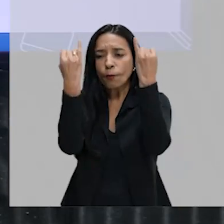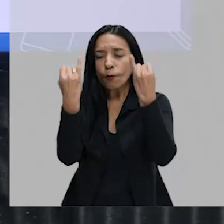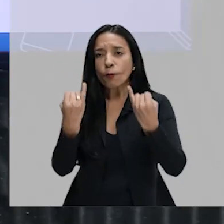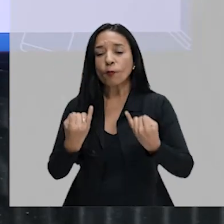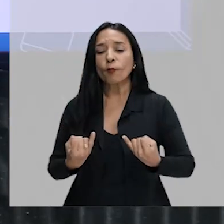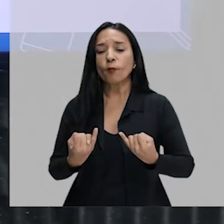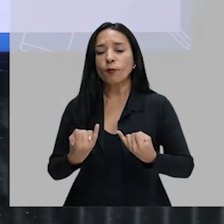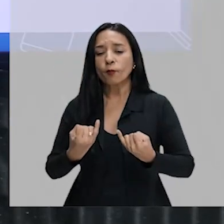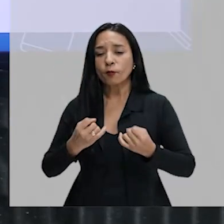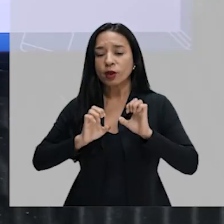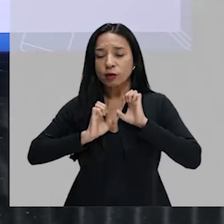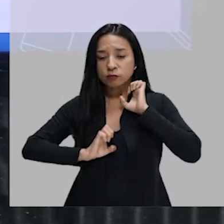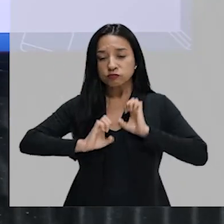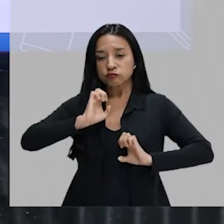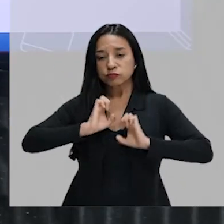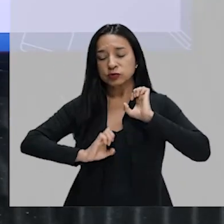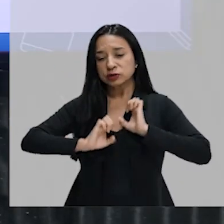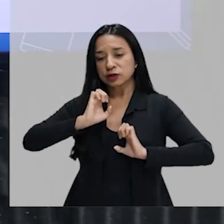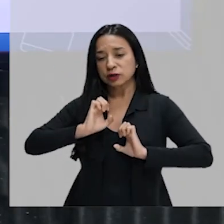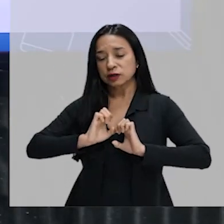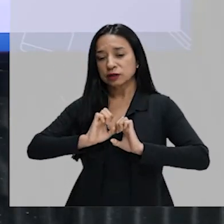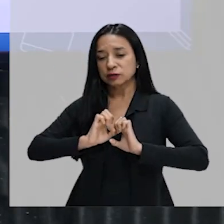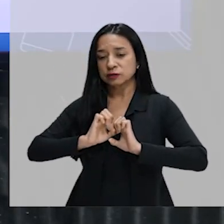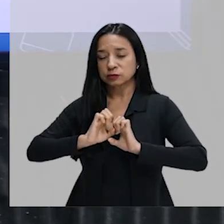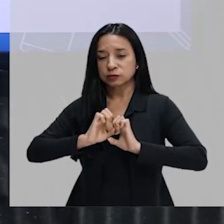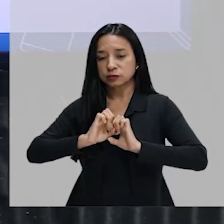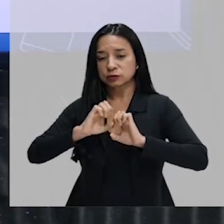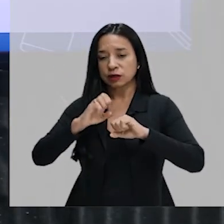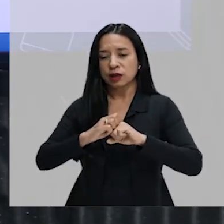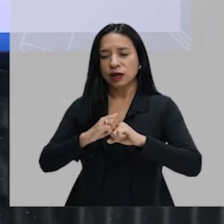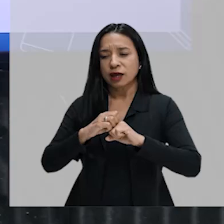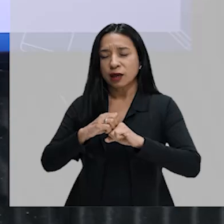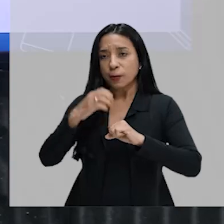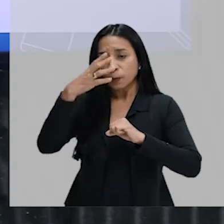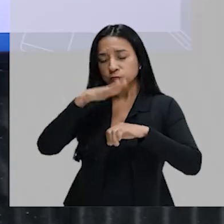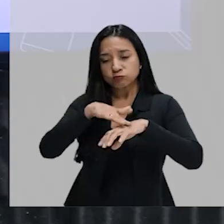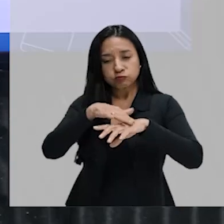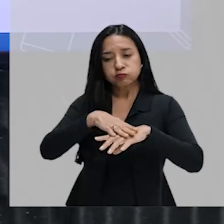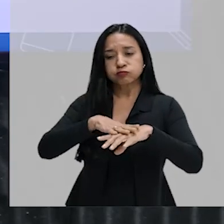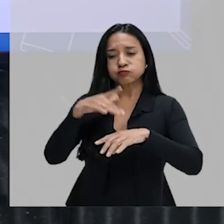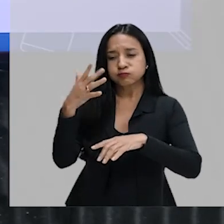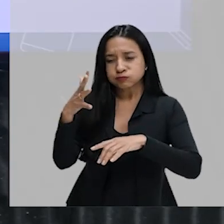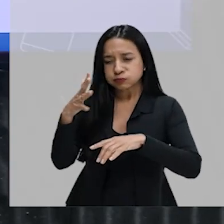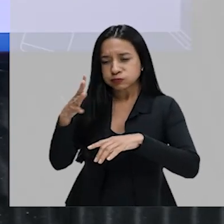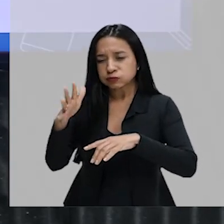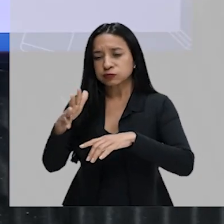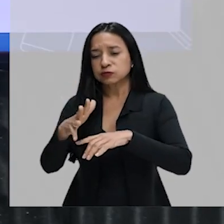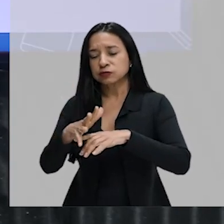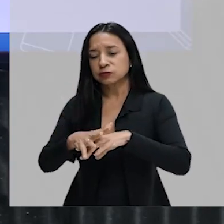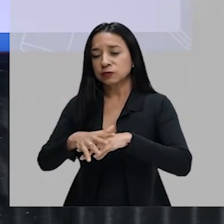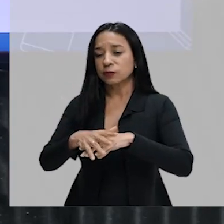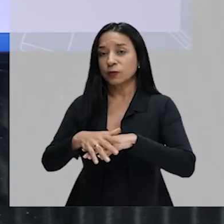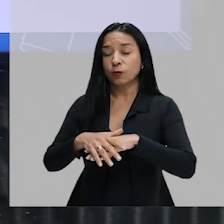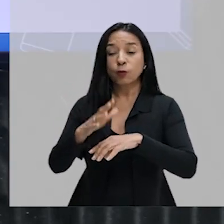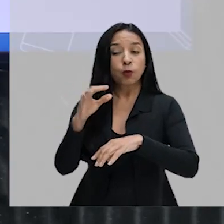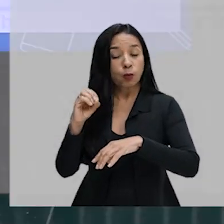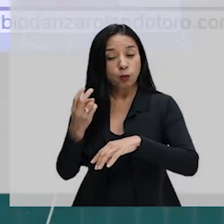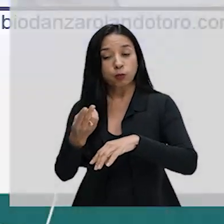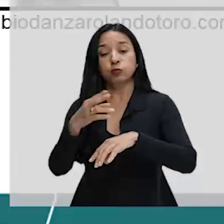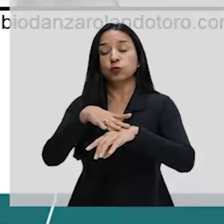foi Rolando Toro Araneda, era um psicólogo, professor, antropólogo chileno. Ele criou o conceito